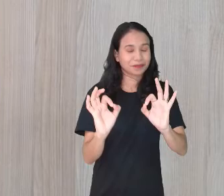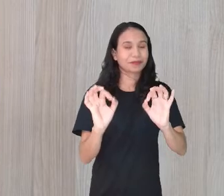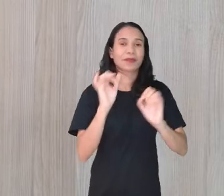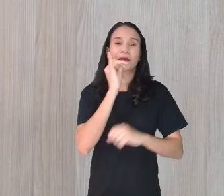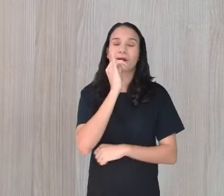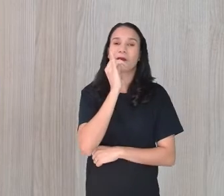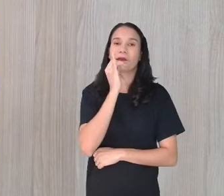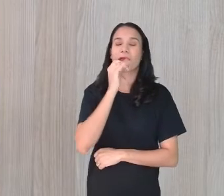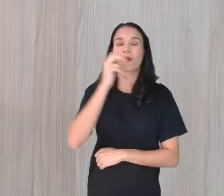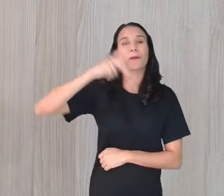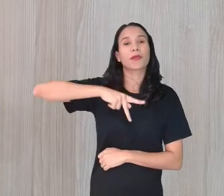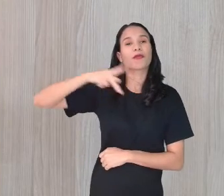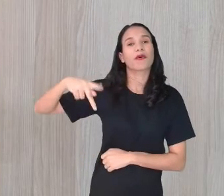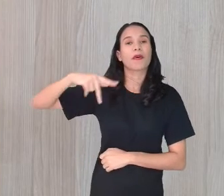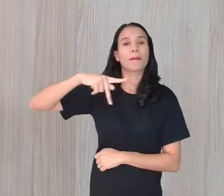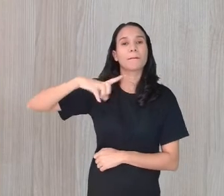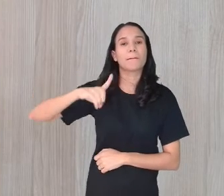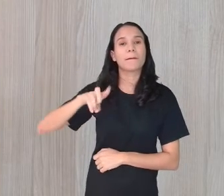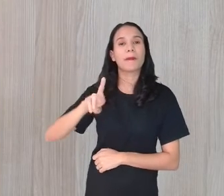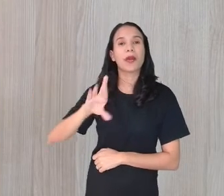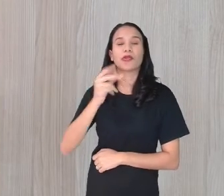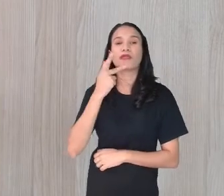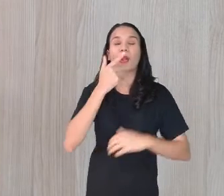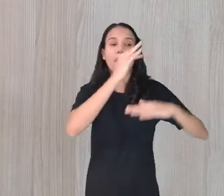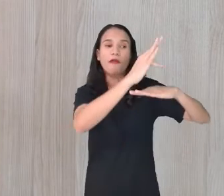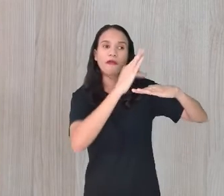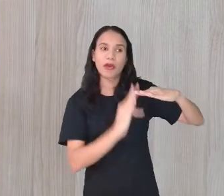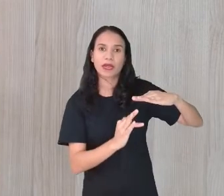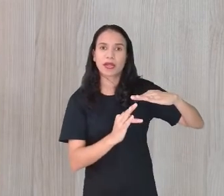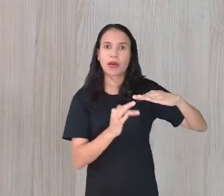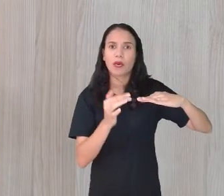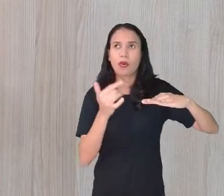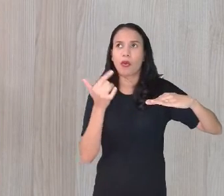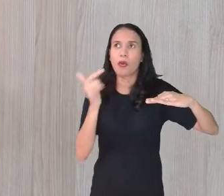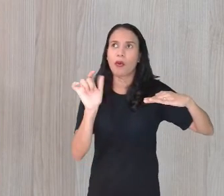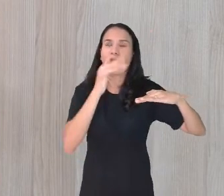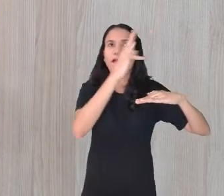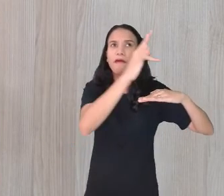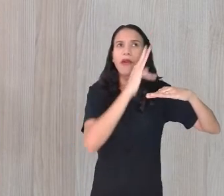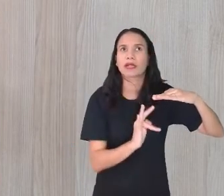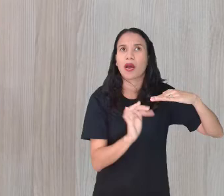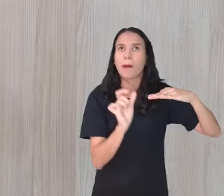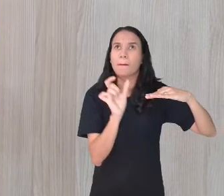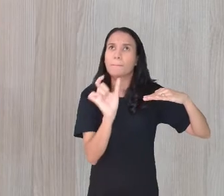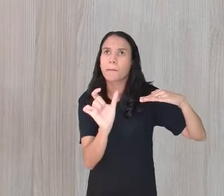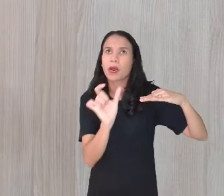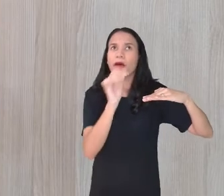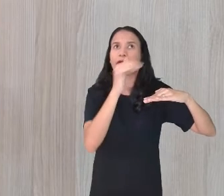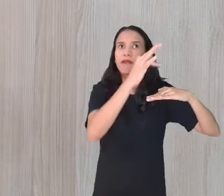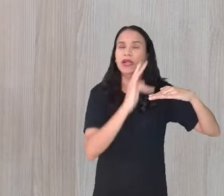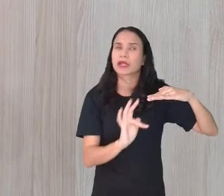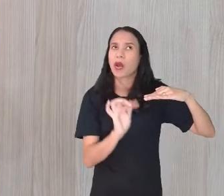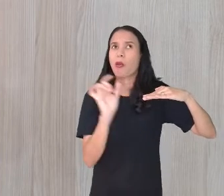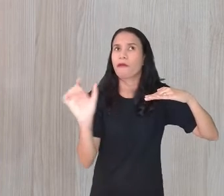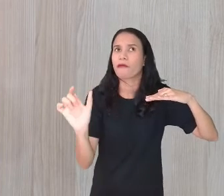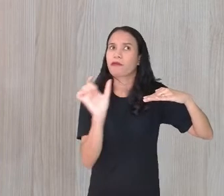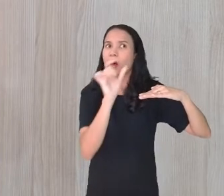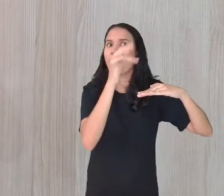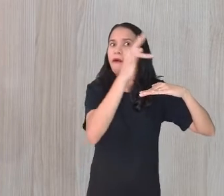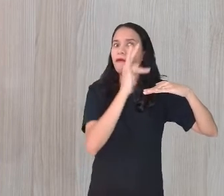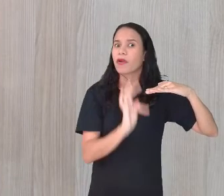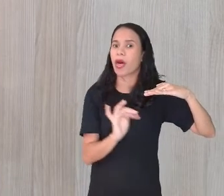por exemplo, o professor Pedro falou fração, outro nome, 5 vezes. Fração própria, fração imprópria,